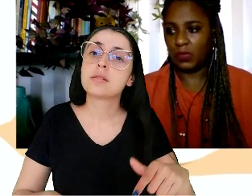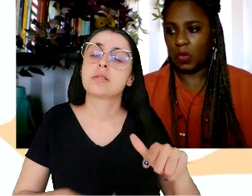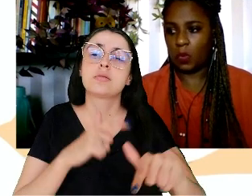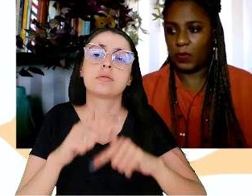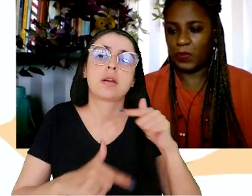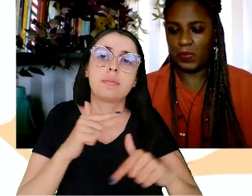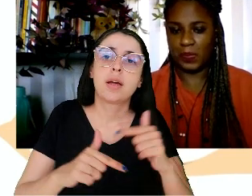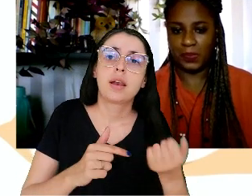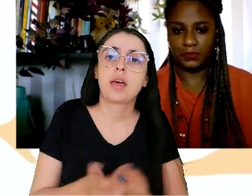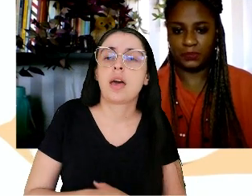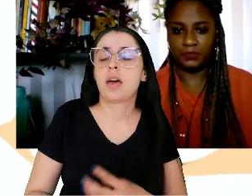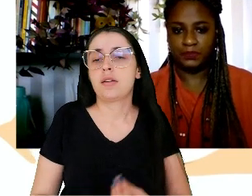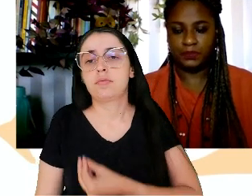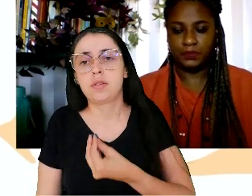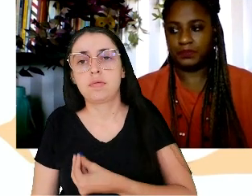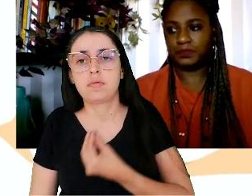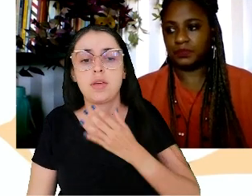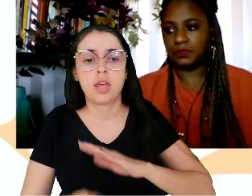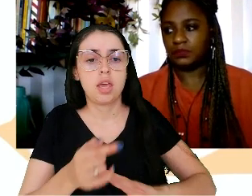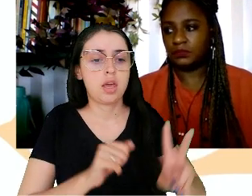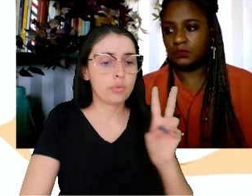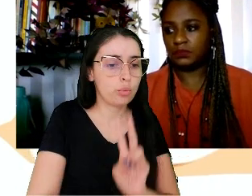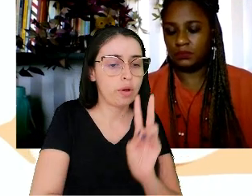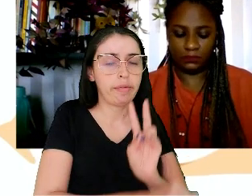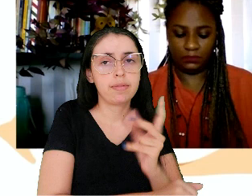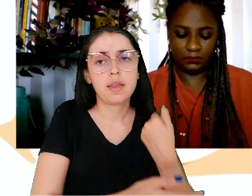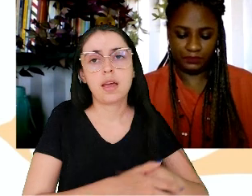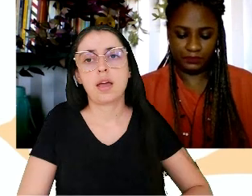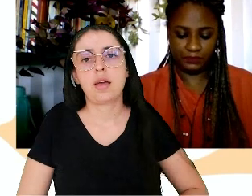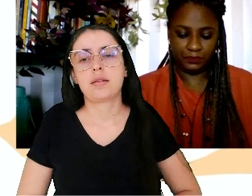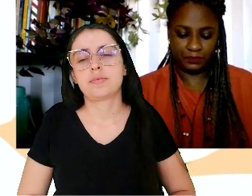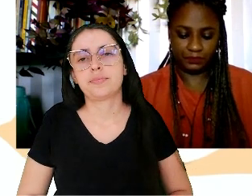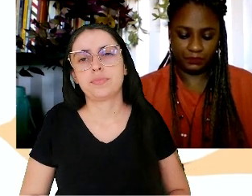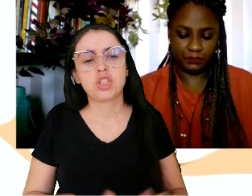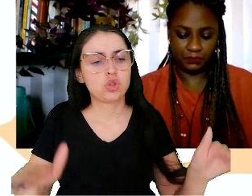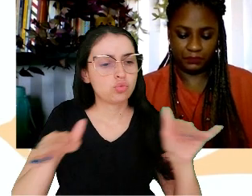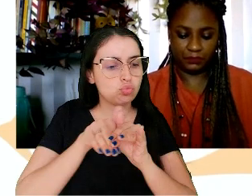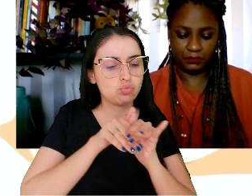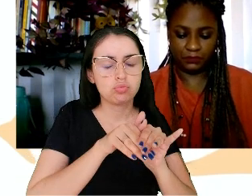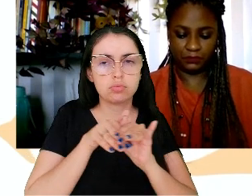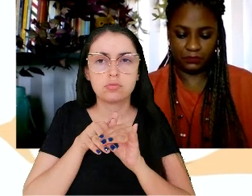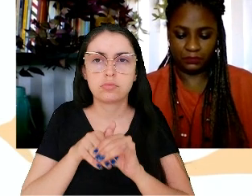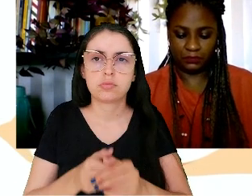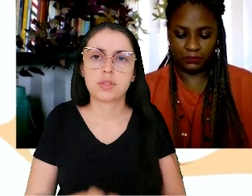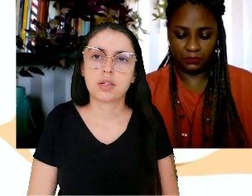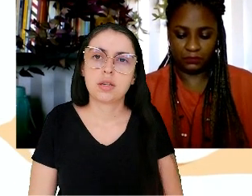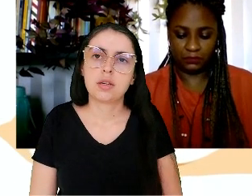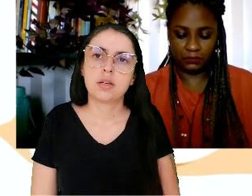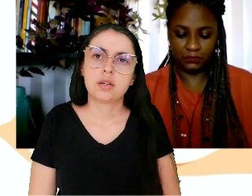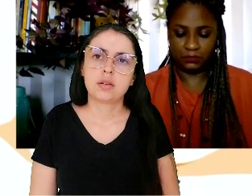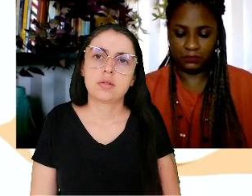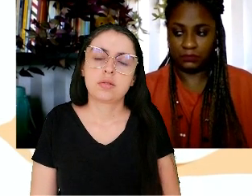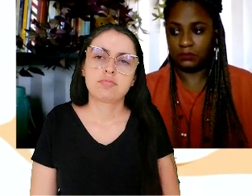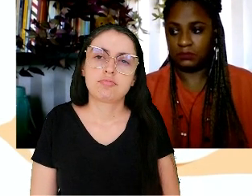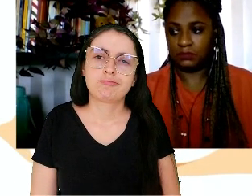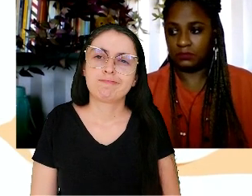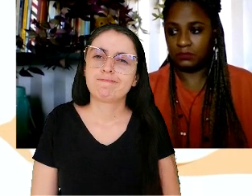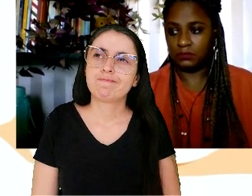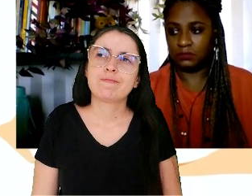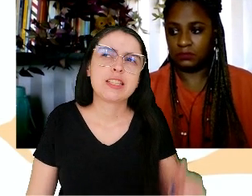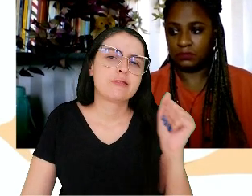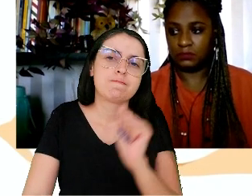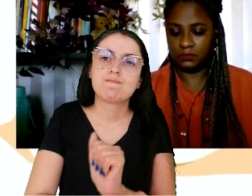e vivenciar essa dinâmica que acontece ao mesmo tempo, e isso inibiu a